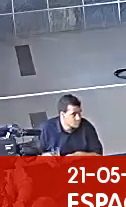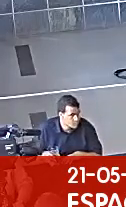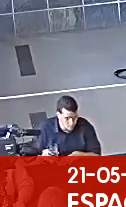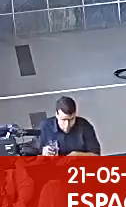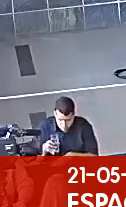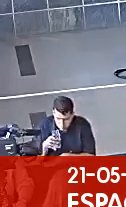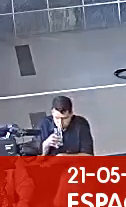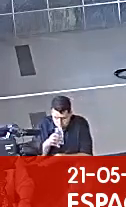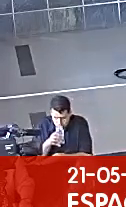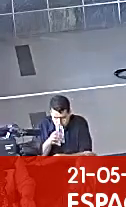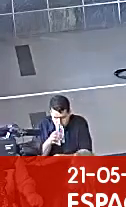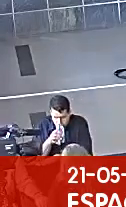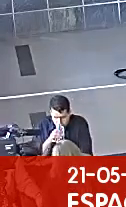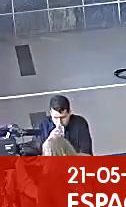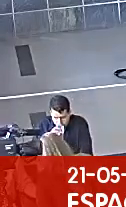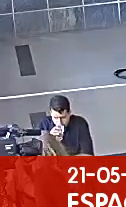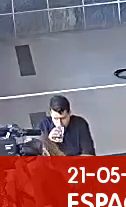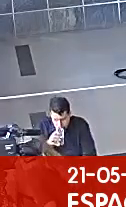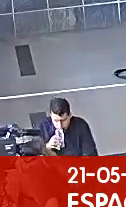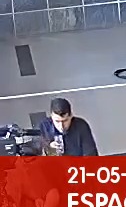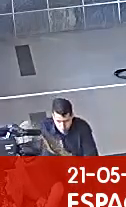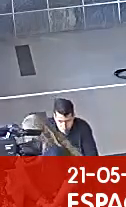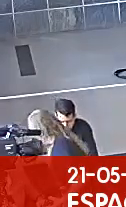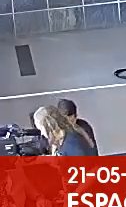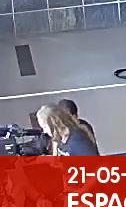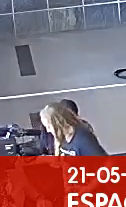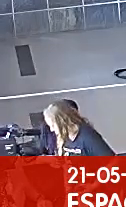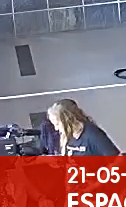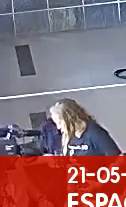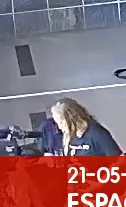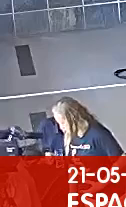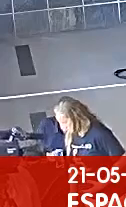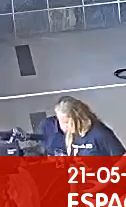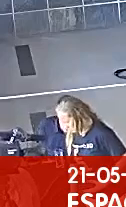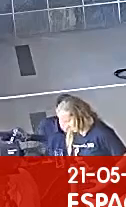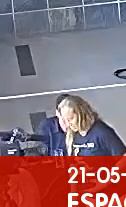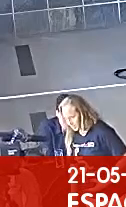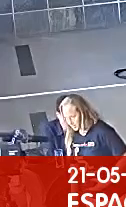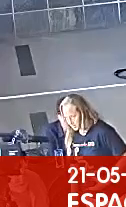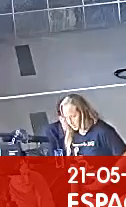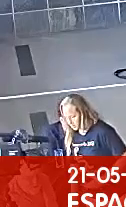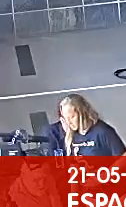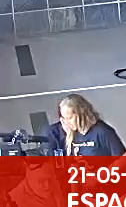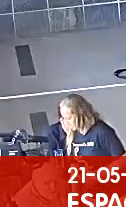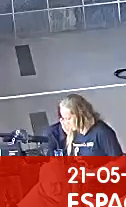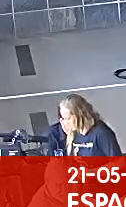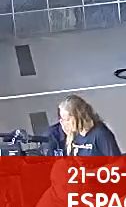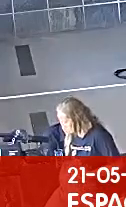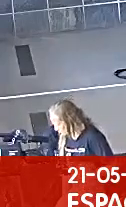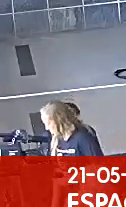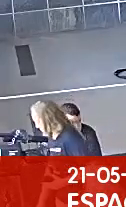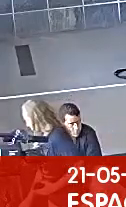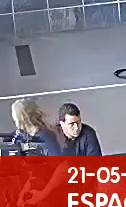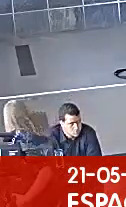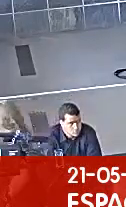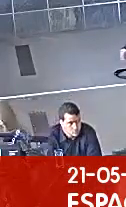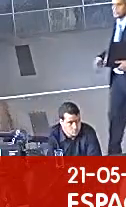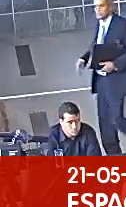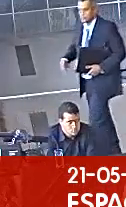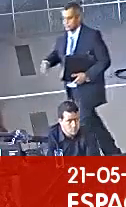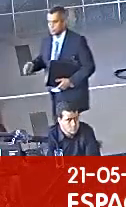expressiva porcentagem da população e que também trabalha que tem direito ao ao trabalho a família